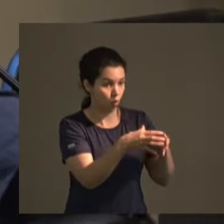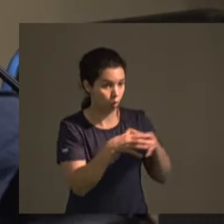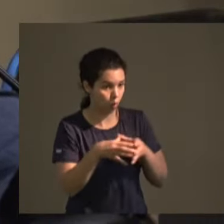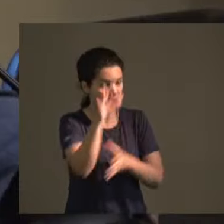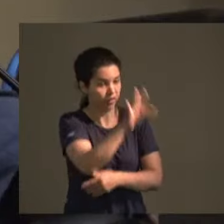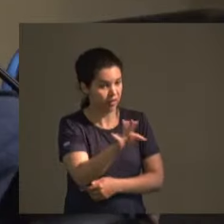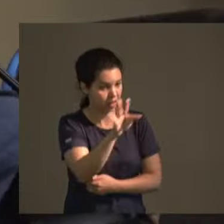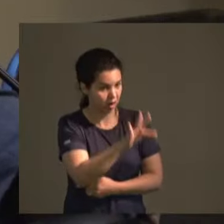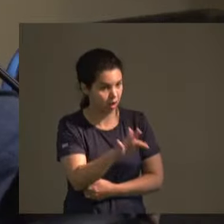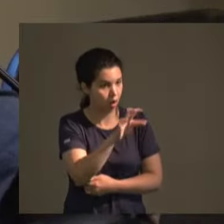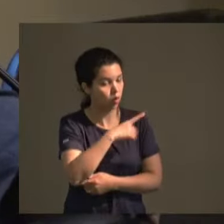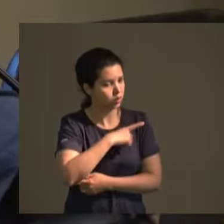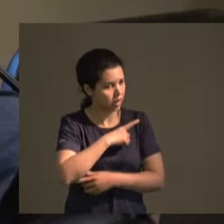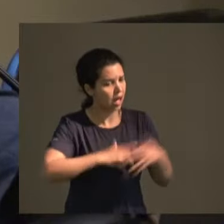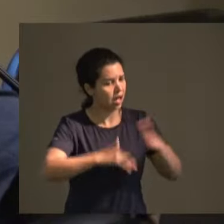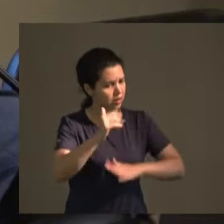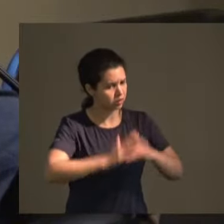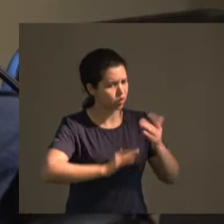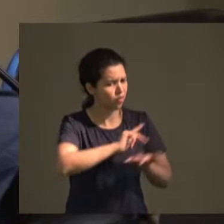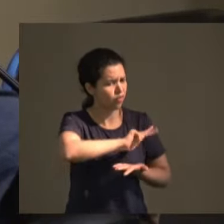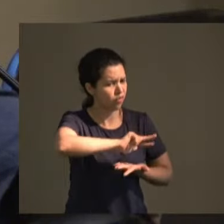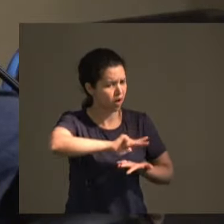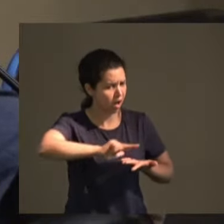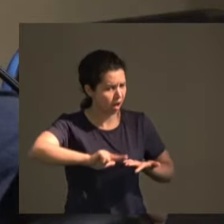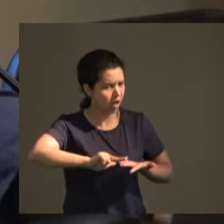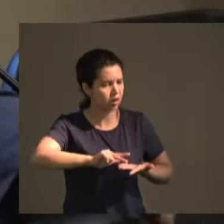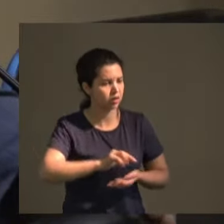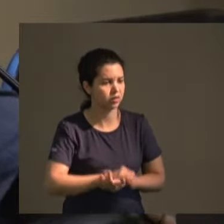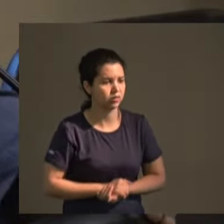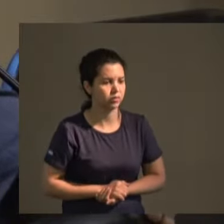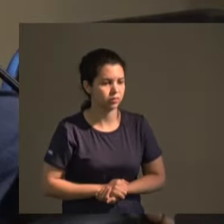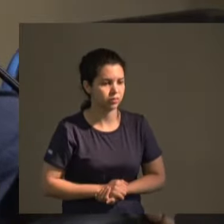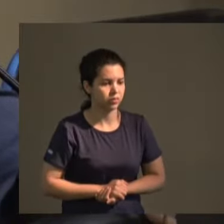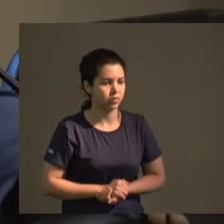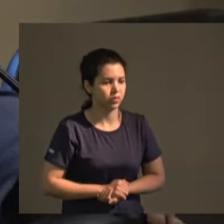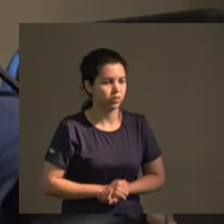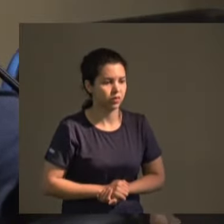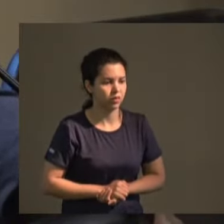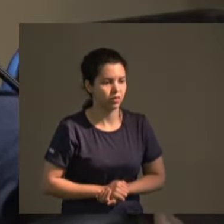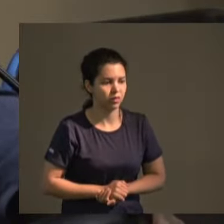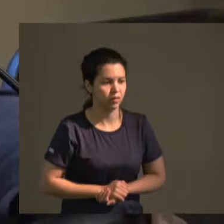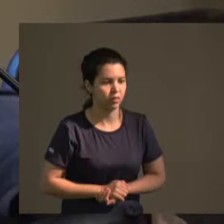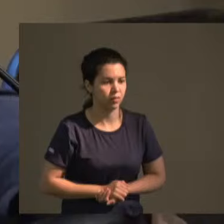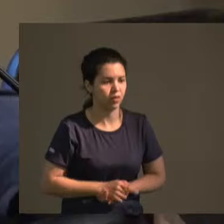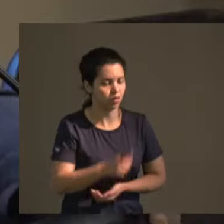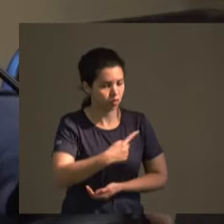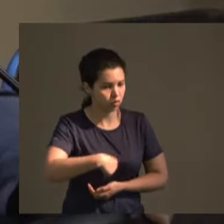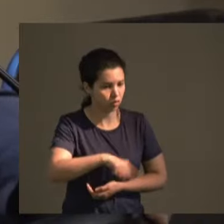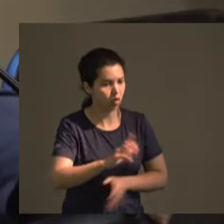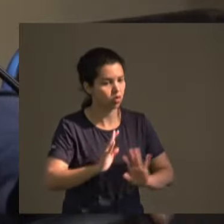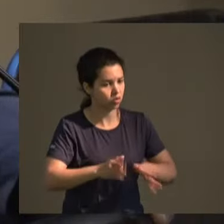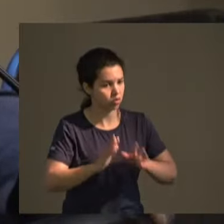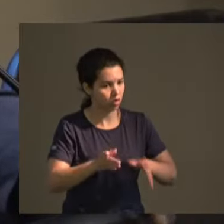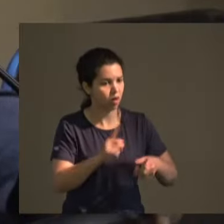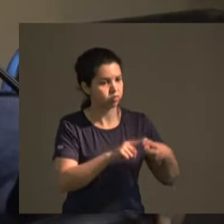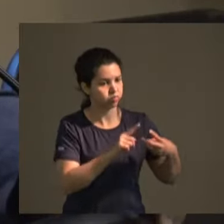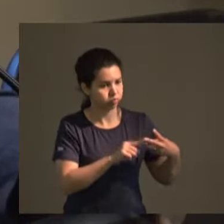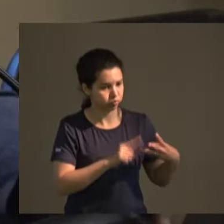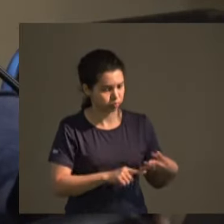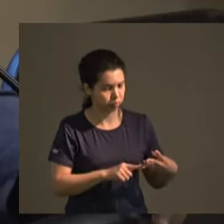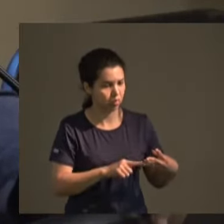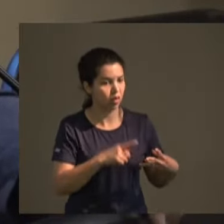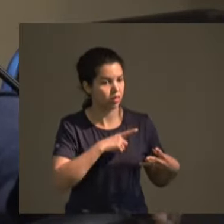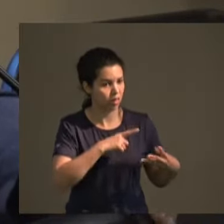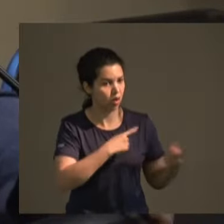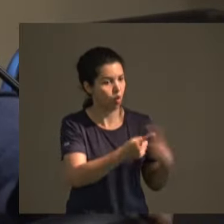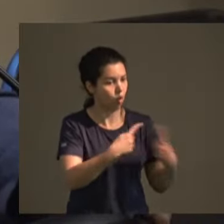Diversas ações nós temos trazido dentro do âmbito do Viver Sem Limites, mas claro que podemos dialogar